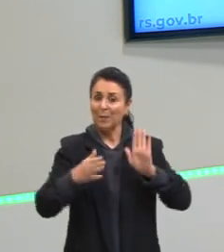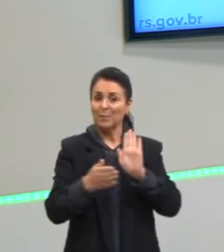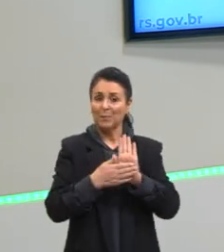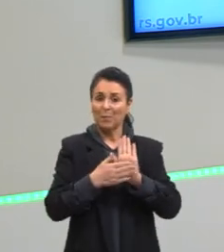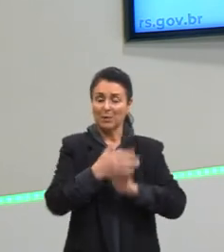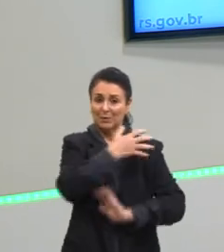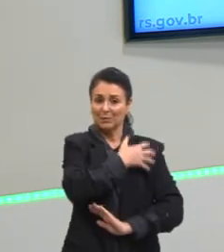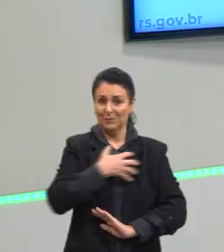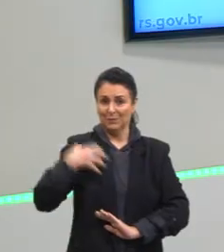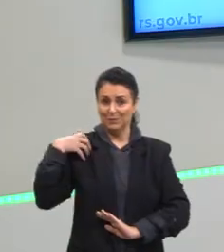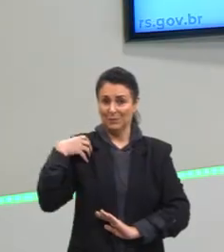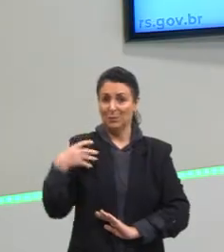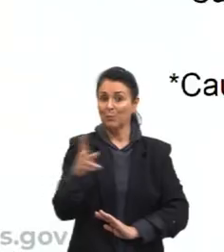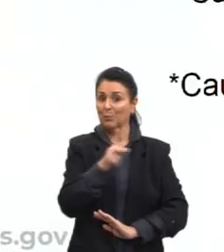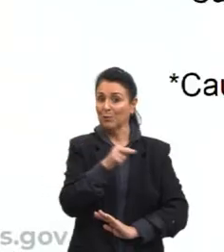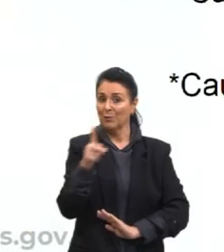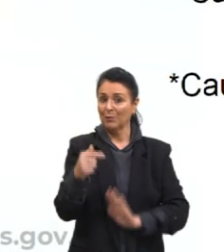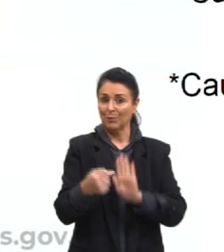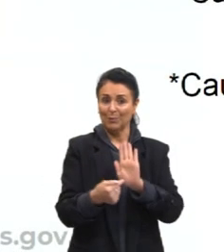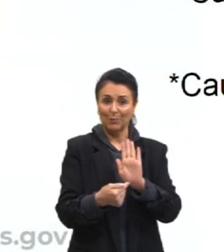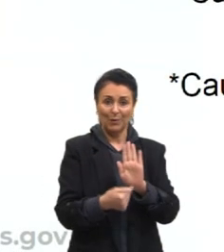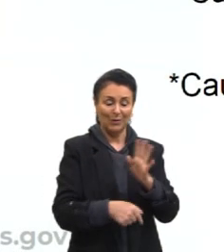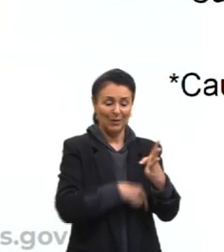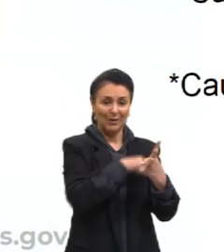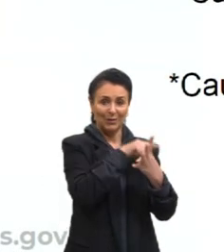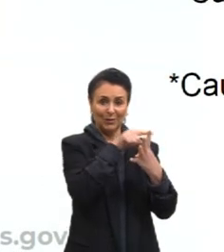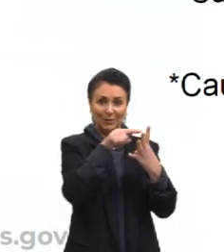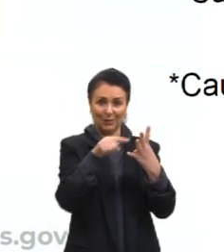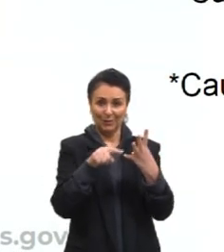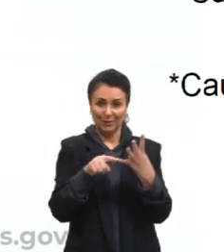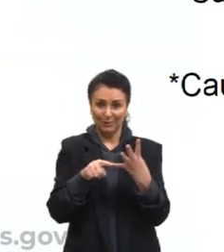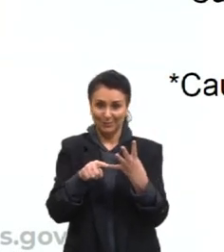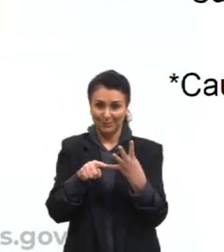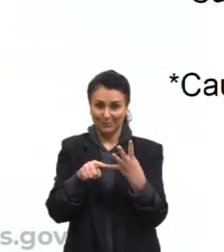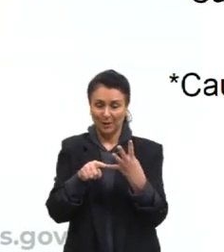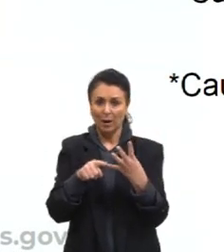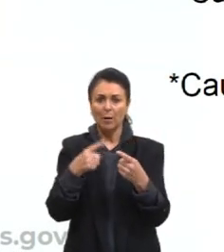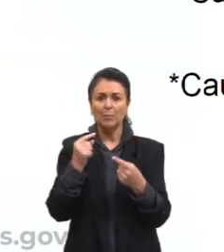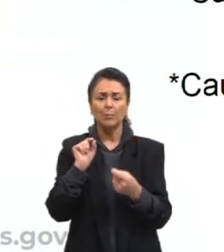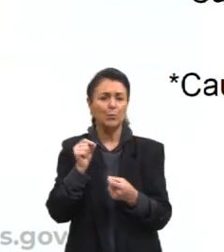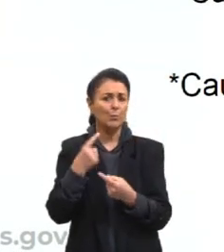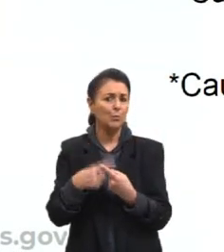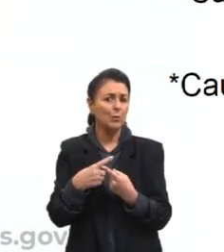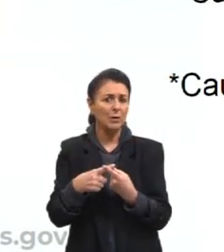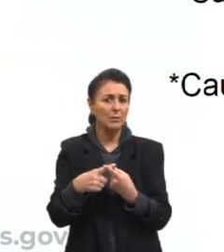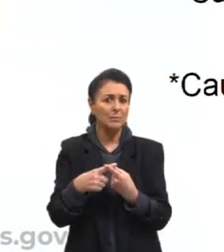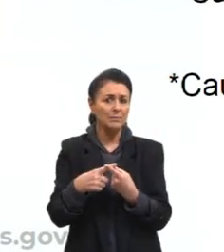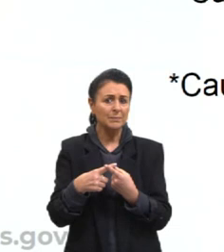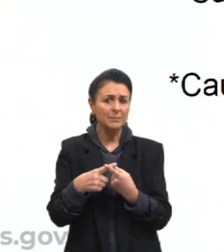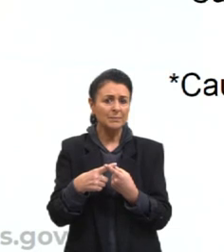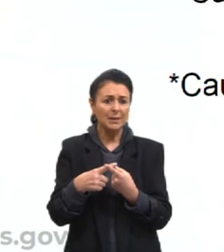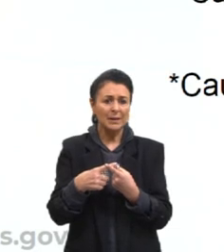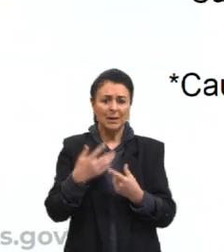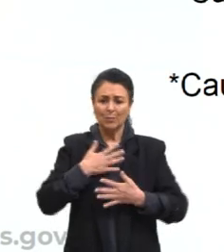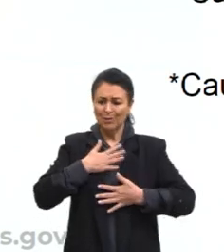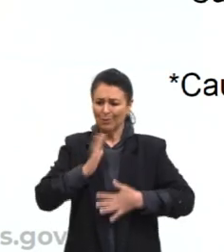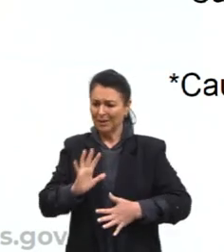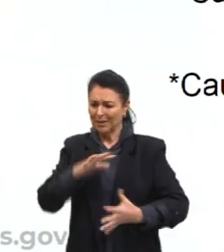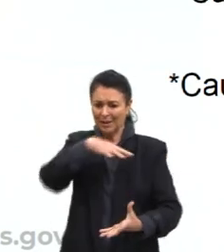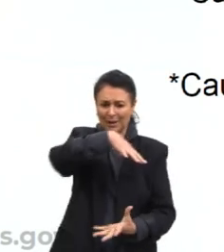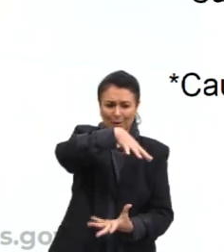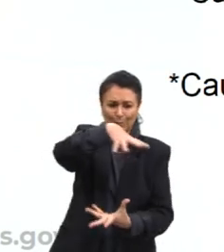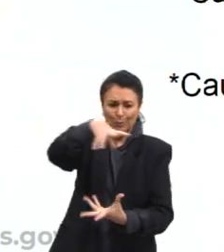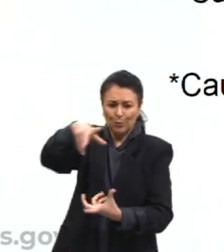as quatro causas a teoria do Aristóteles propõe né Para Fugir daquela daquele mundo sensível